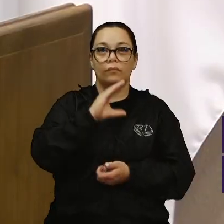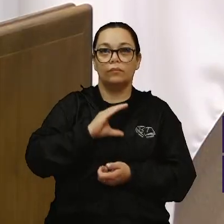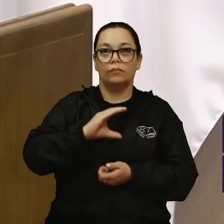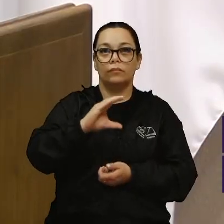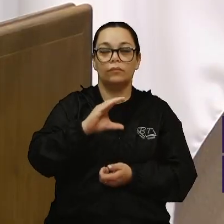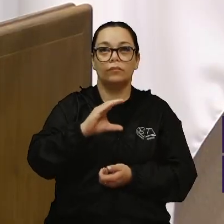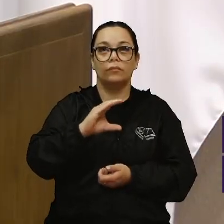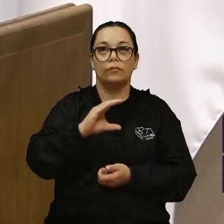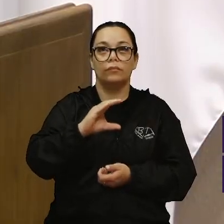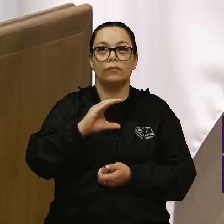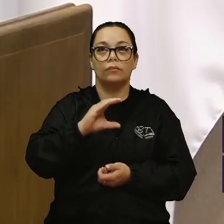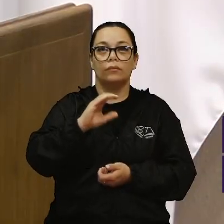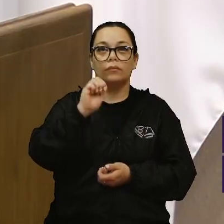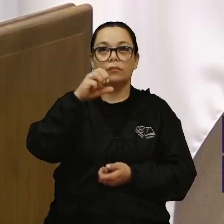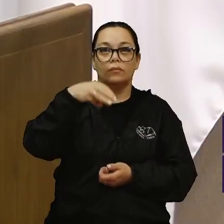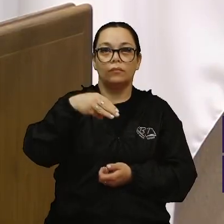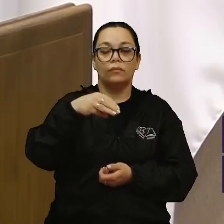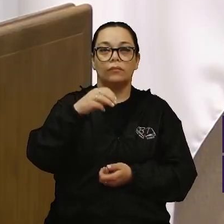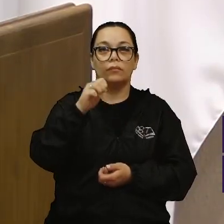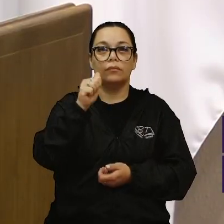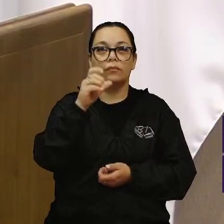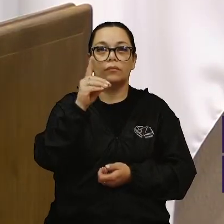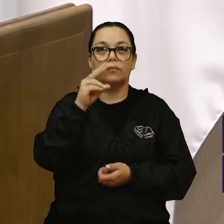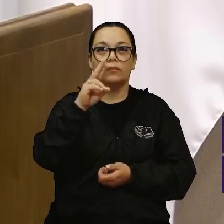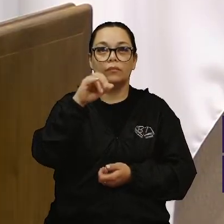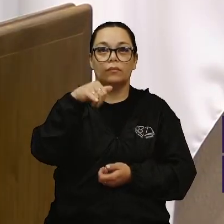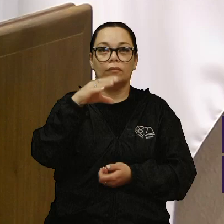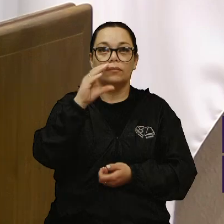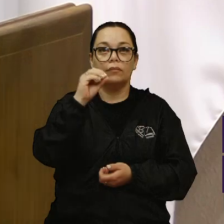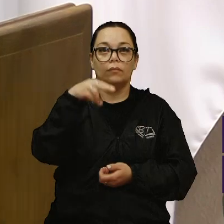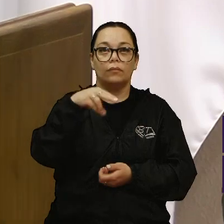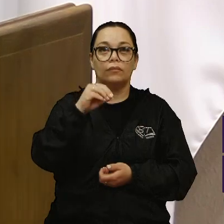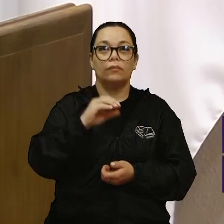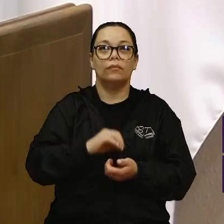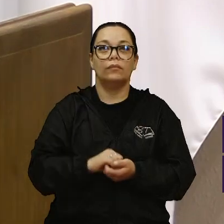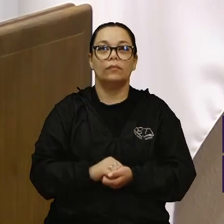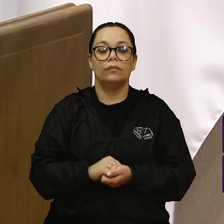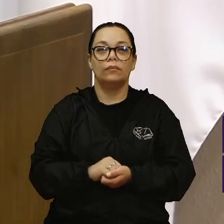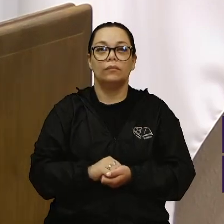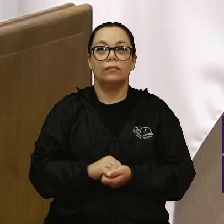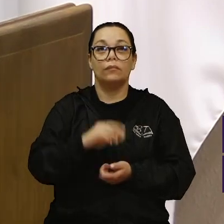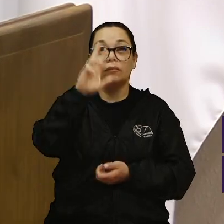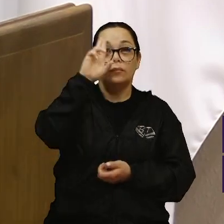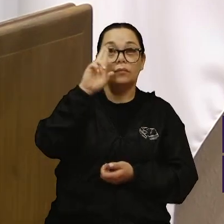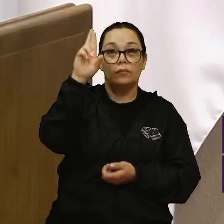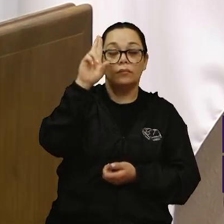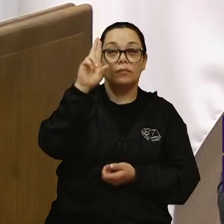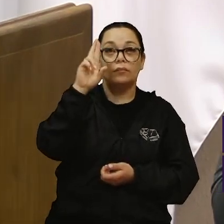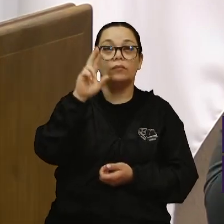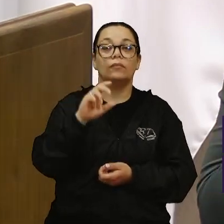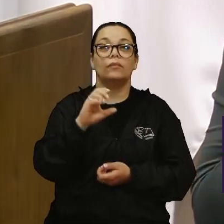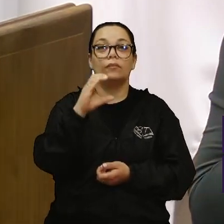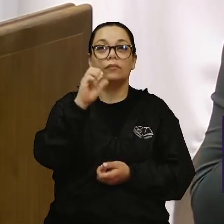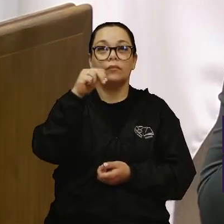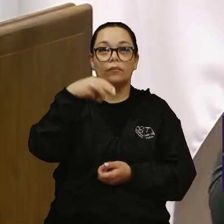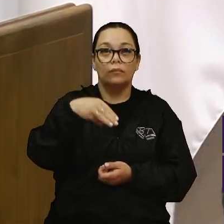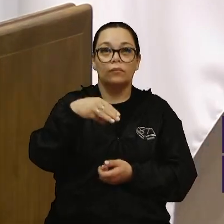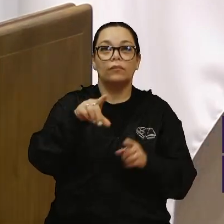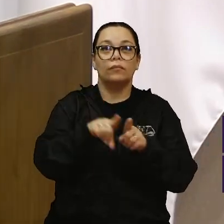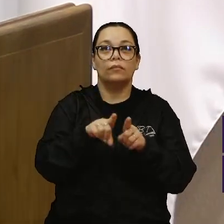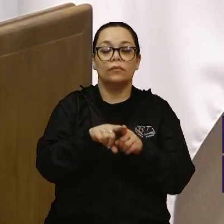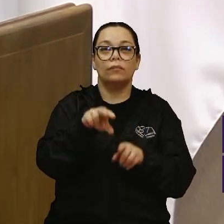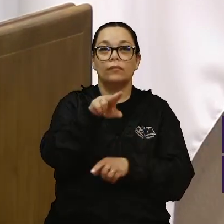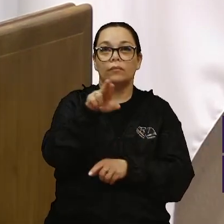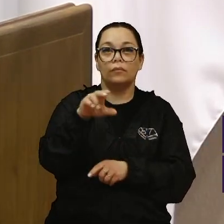Coordenador do CAN, professor Adriano Pistorello. Diretora executiva do CAN,